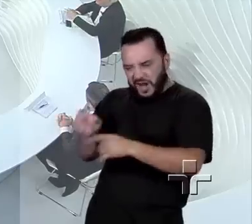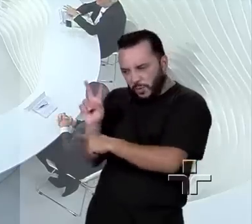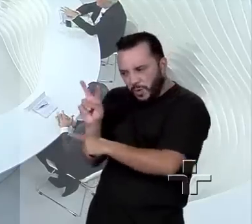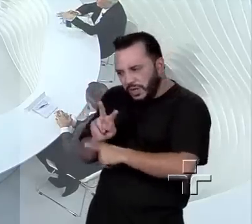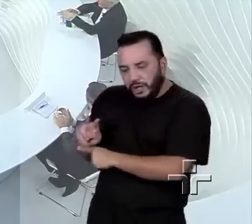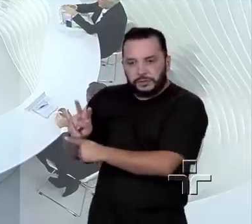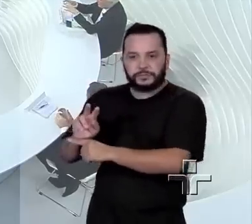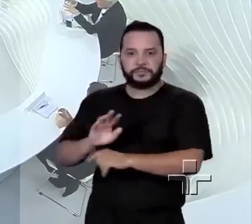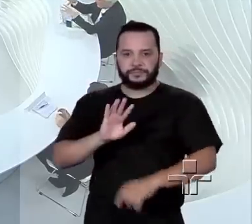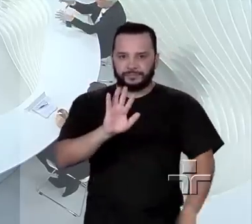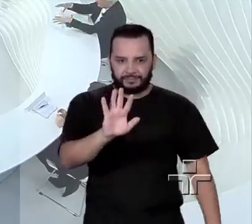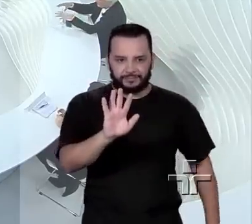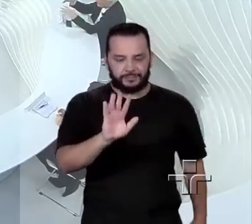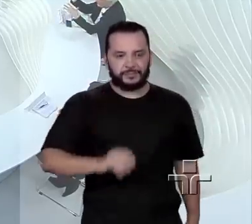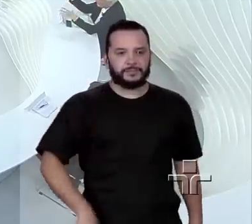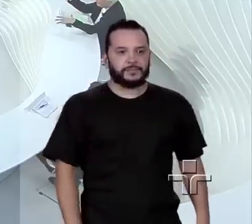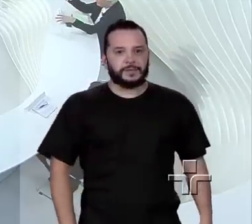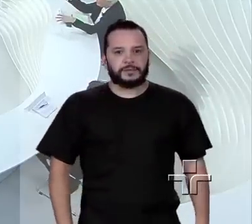Gabriel,